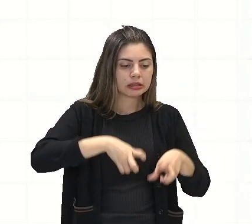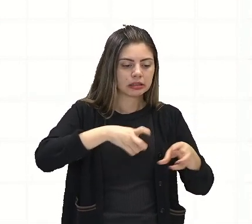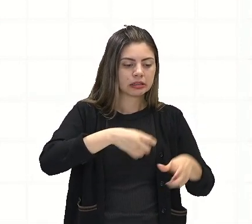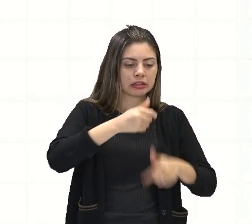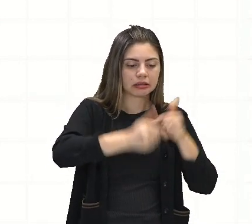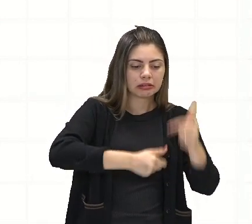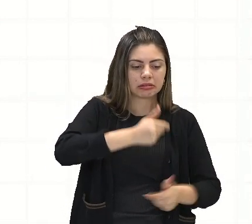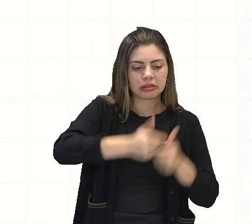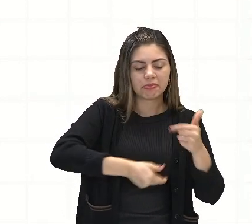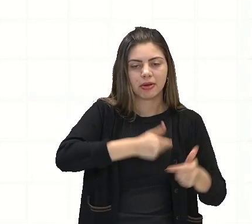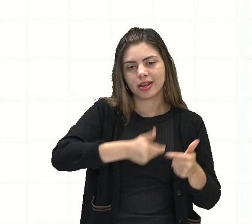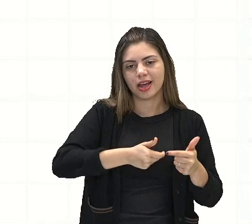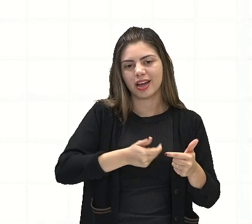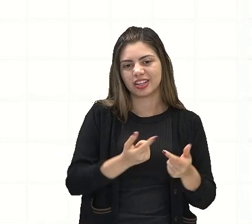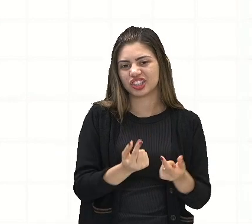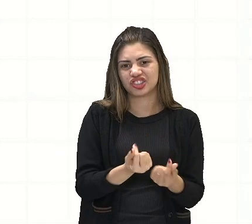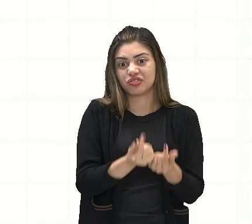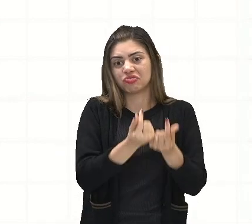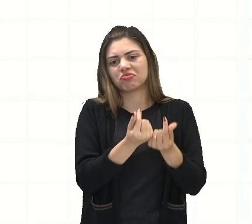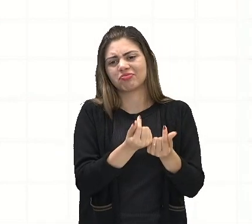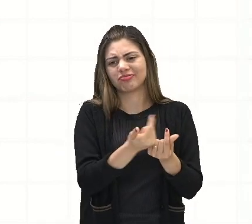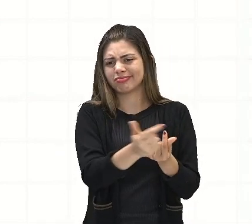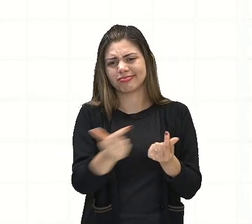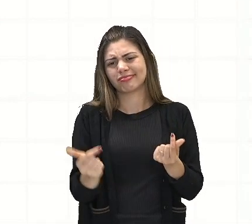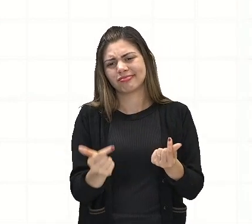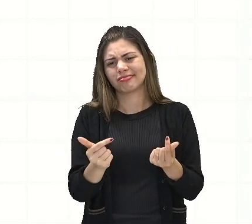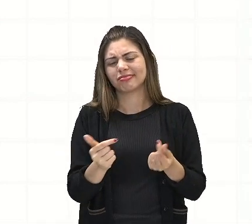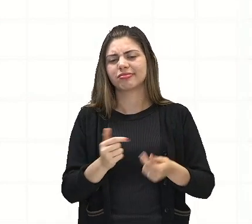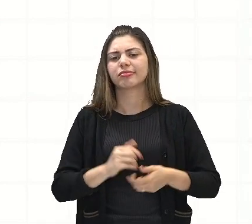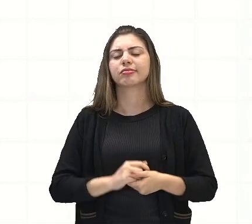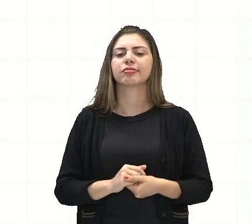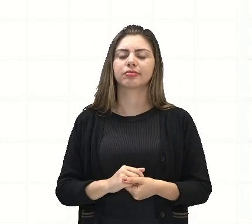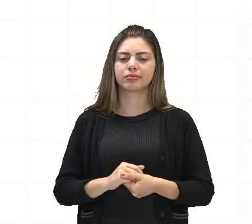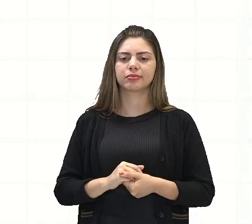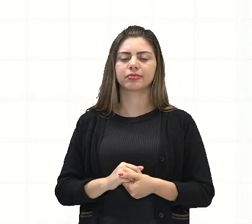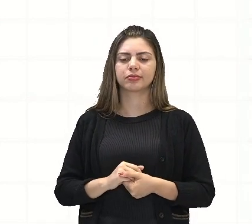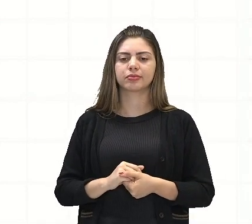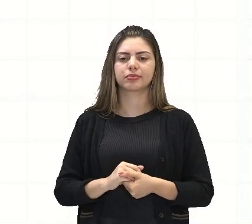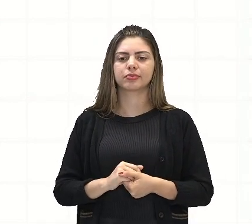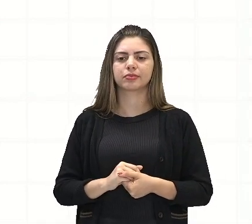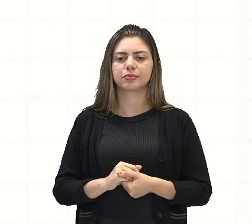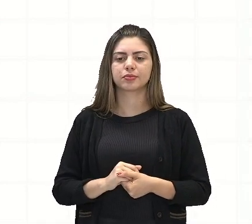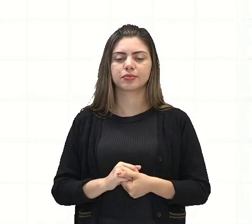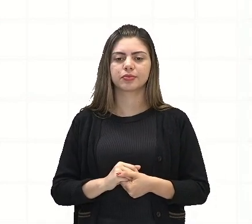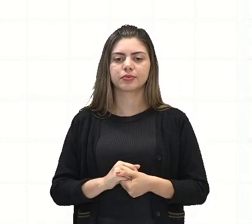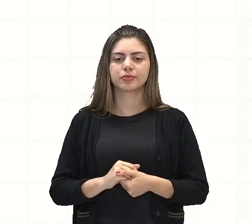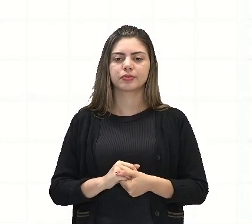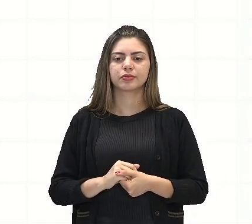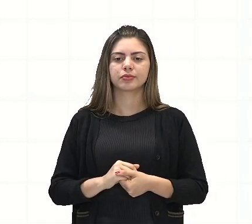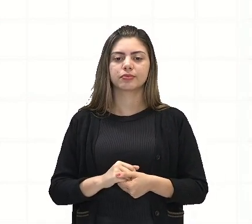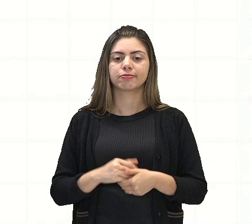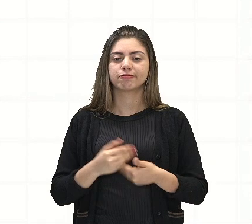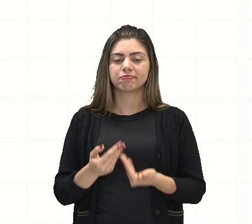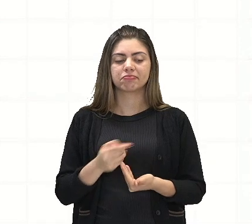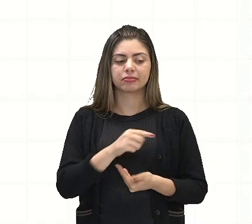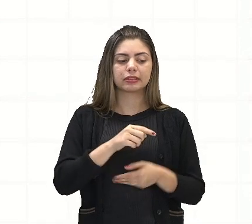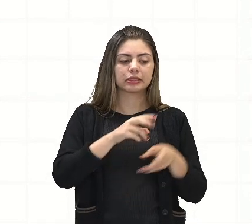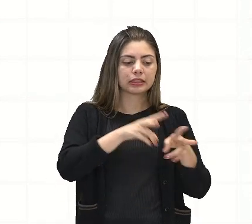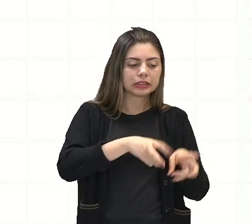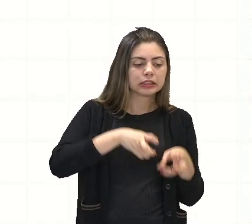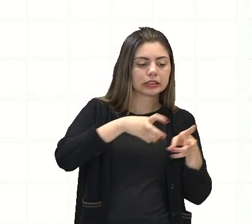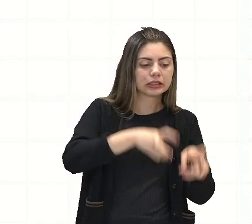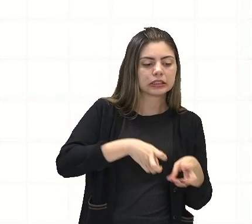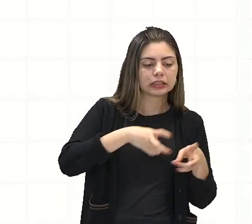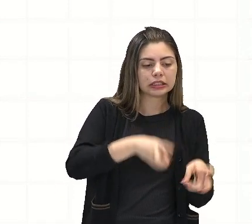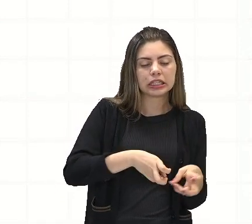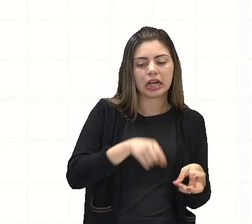tinha ali a aquisição das riquezas que a exploração do látex proporcionou